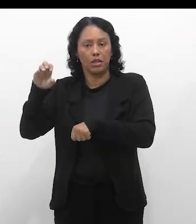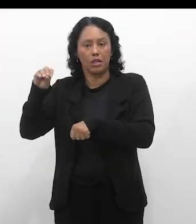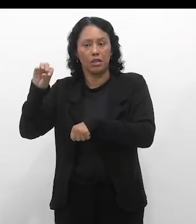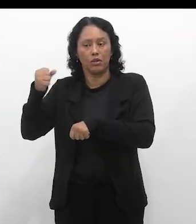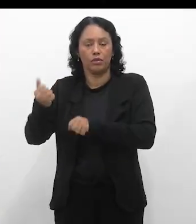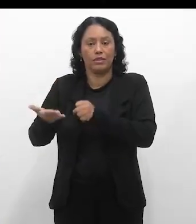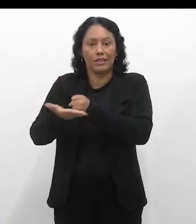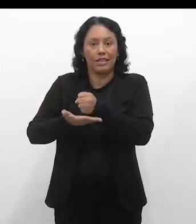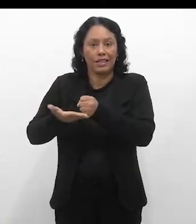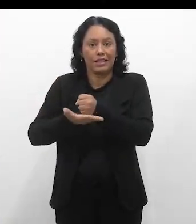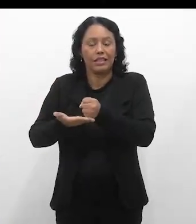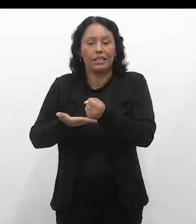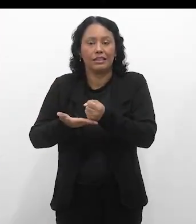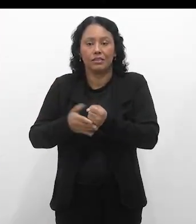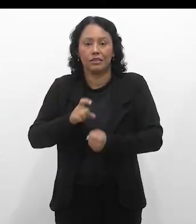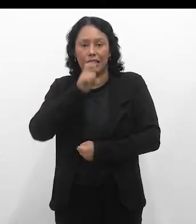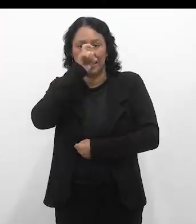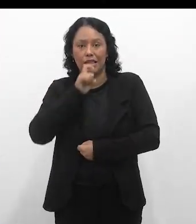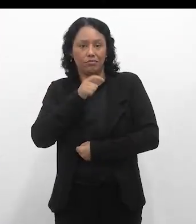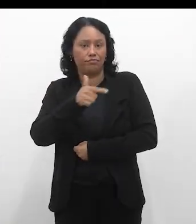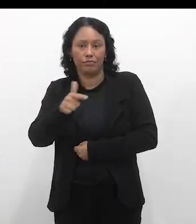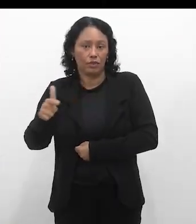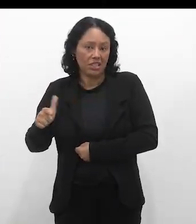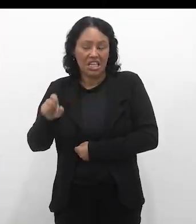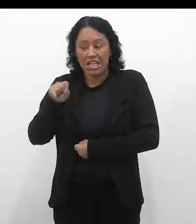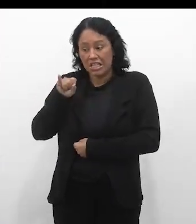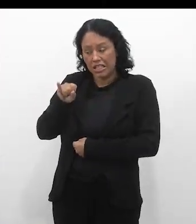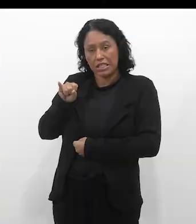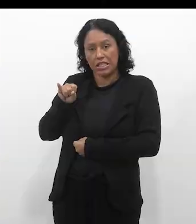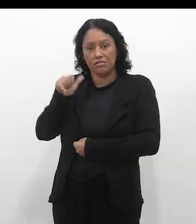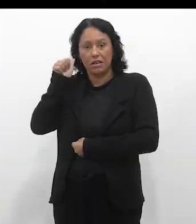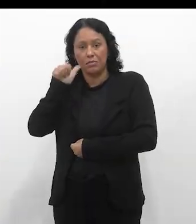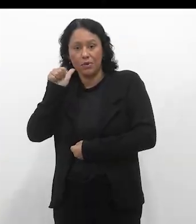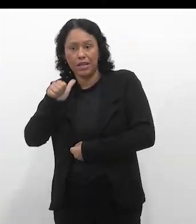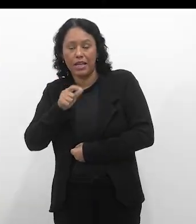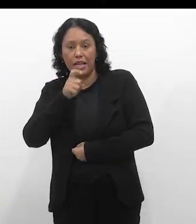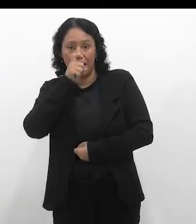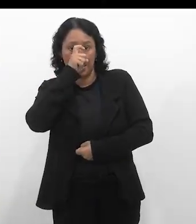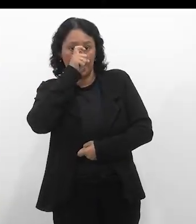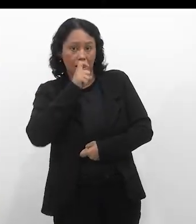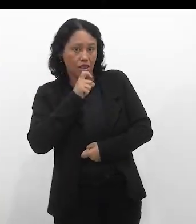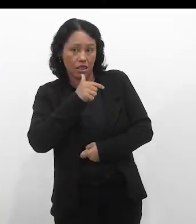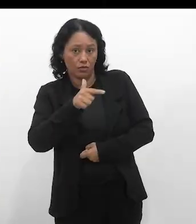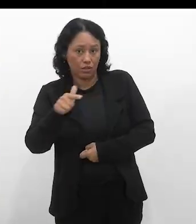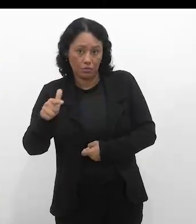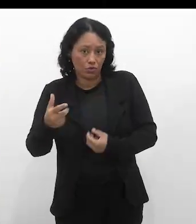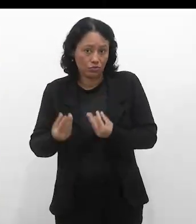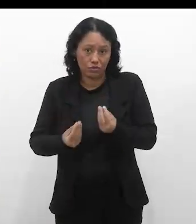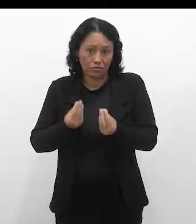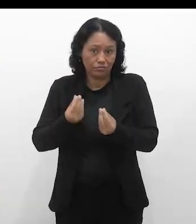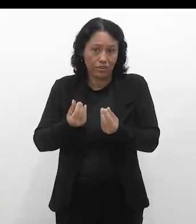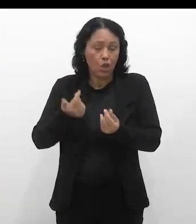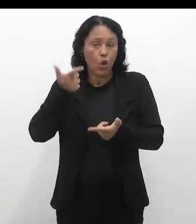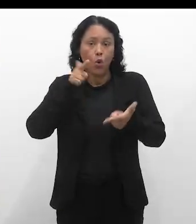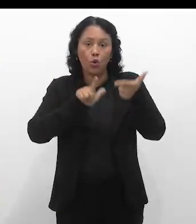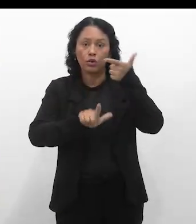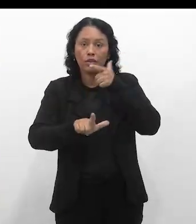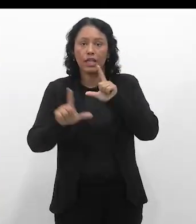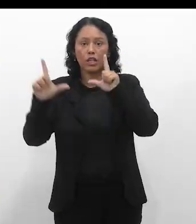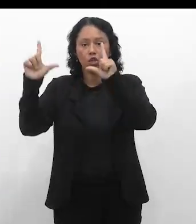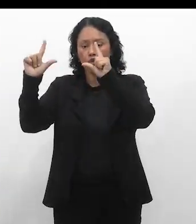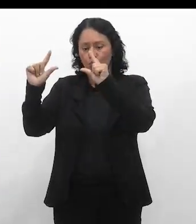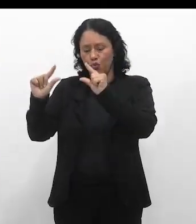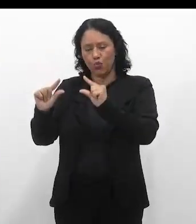da endometriose é não menstruar. Porque se você não menstrua, a doença não menstrua, você consegue